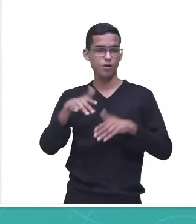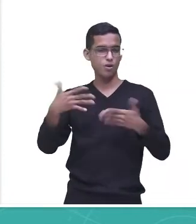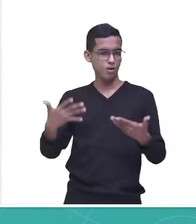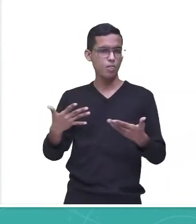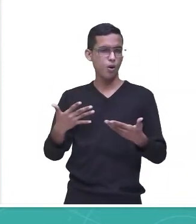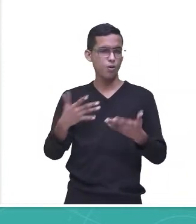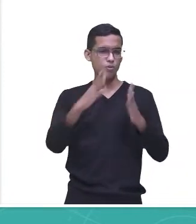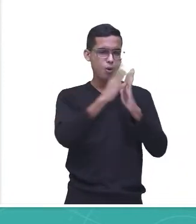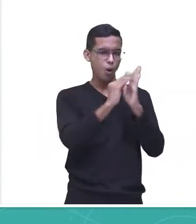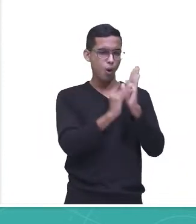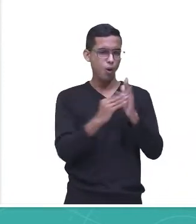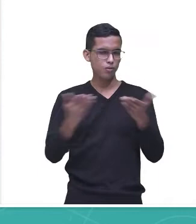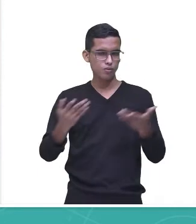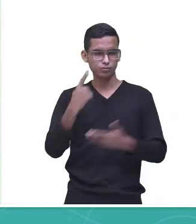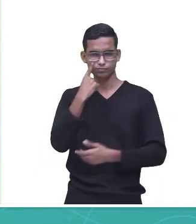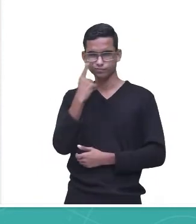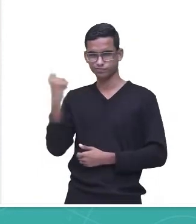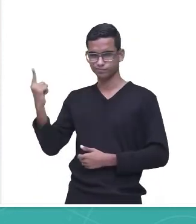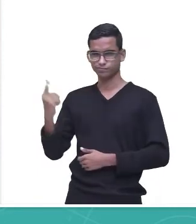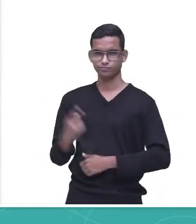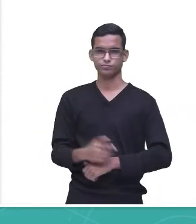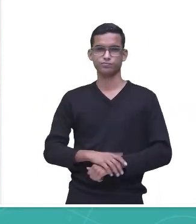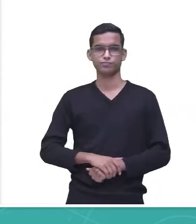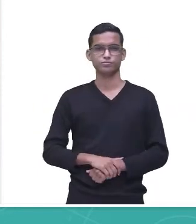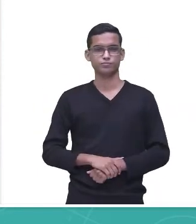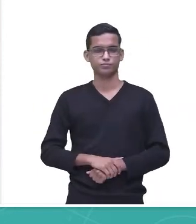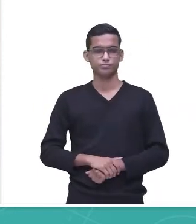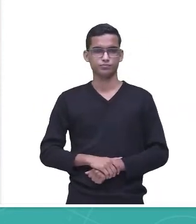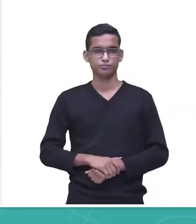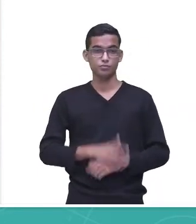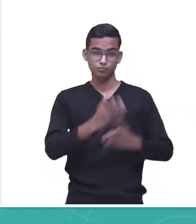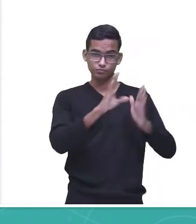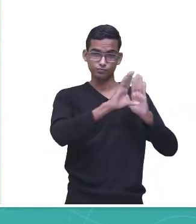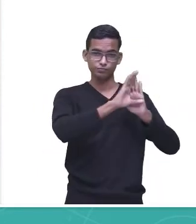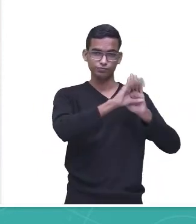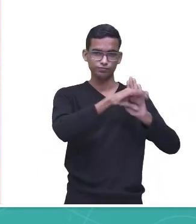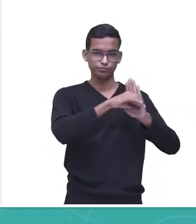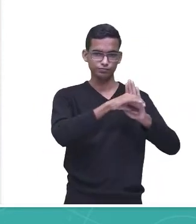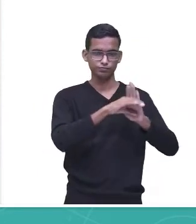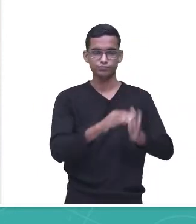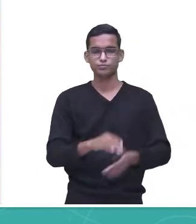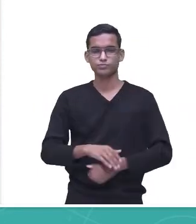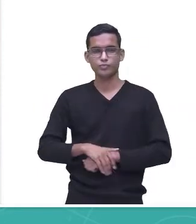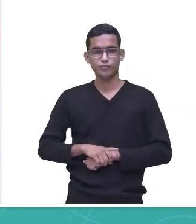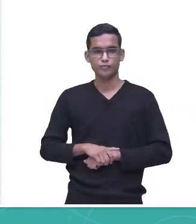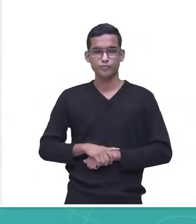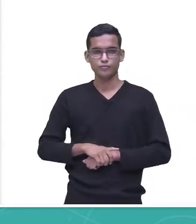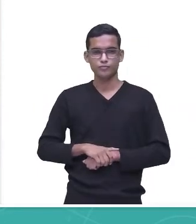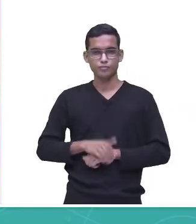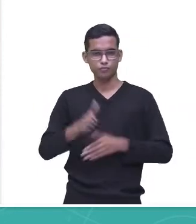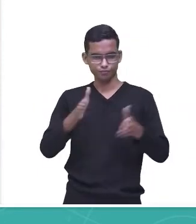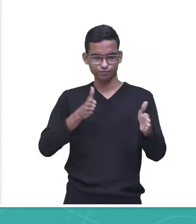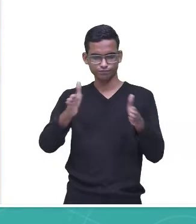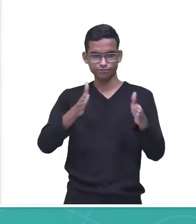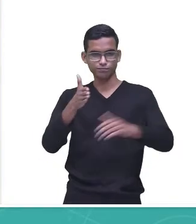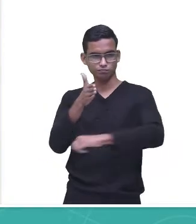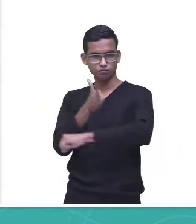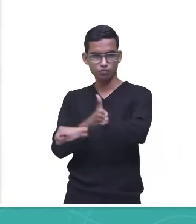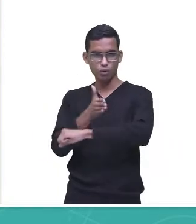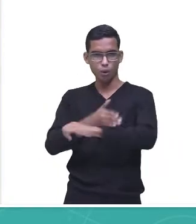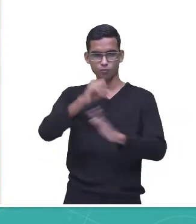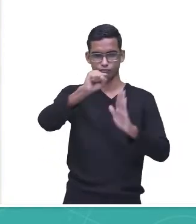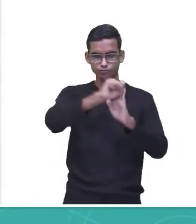ser a arte medieval? Vamos ao conceito. Bem, durante a Idade Média, século